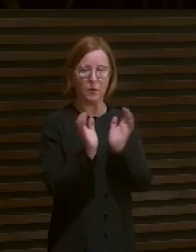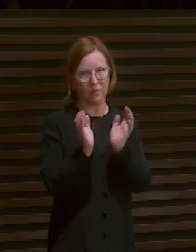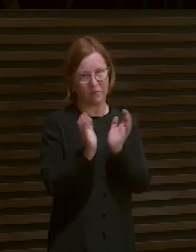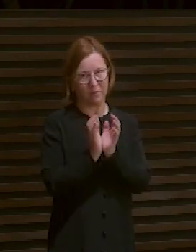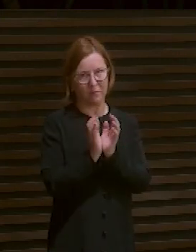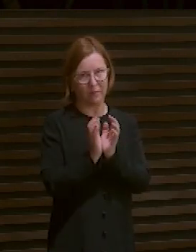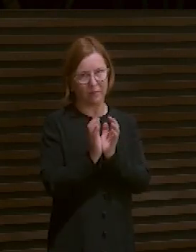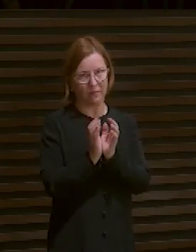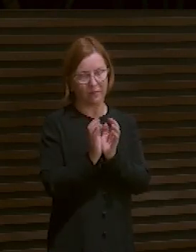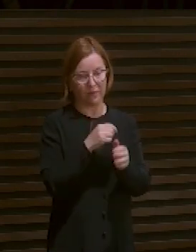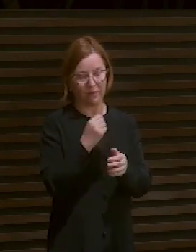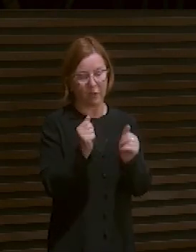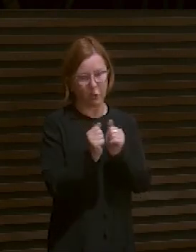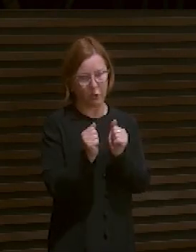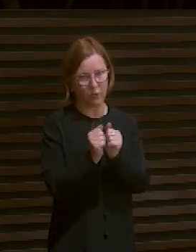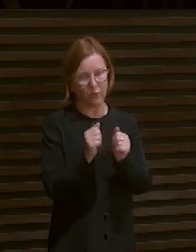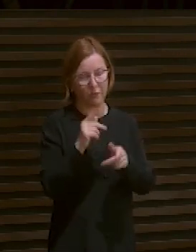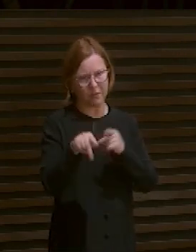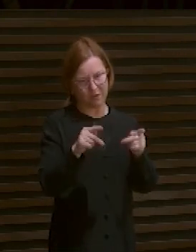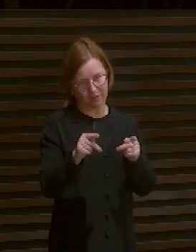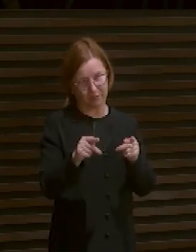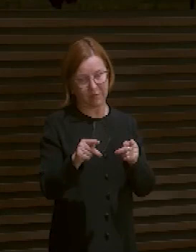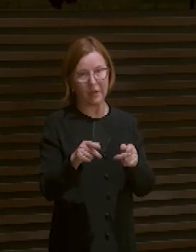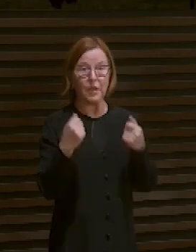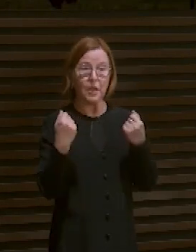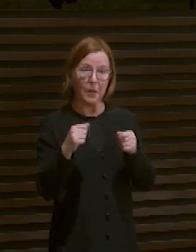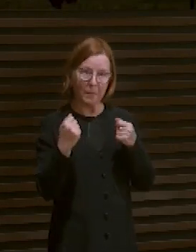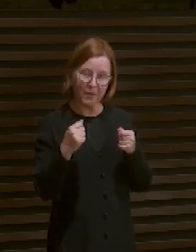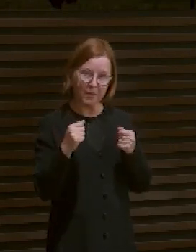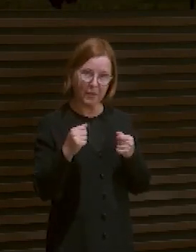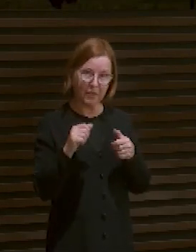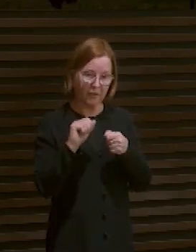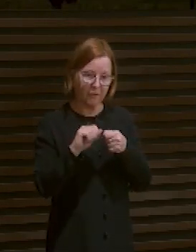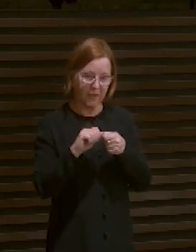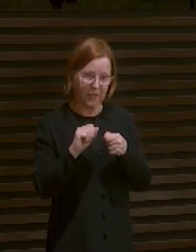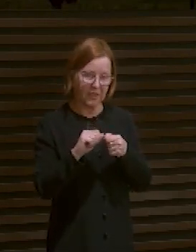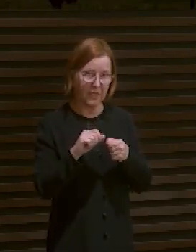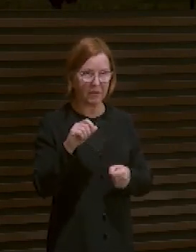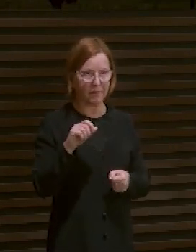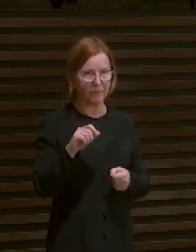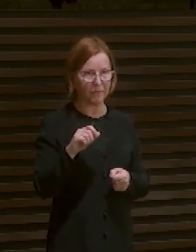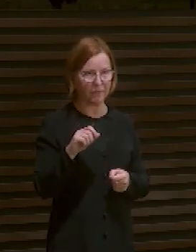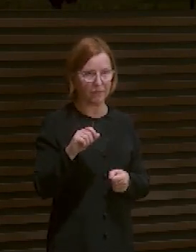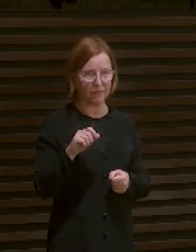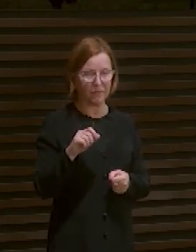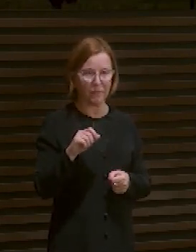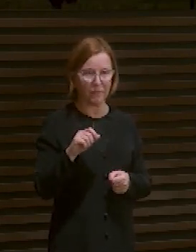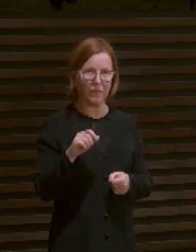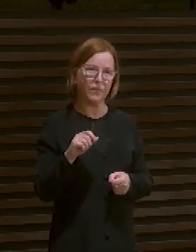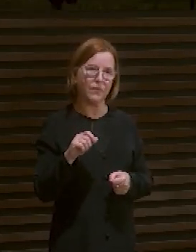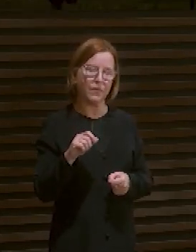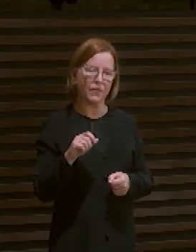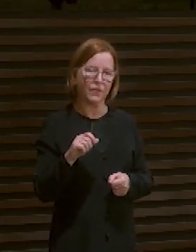em coletividade. E em coletividade a gente tem que andar no passo dos menores. Você